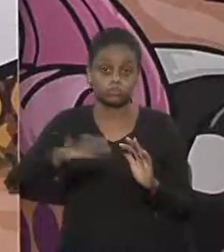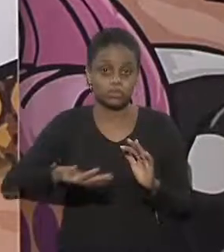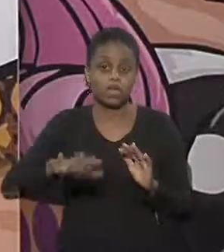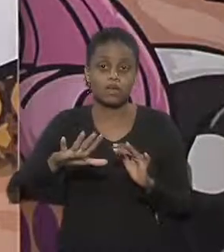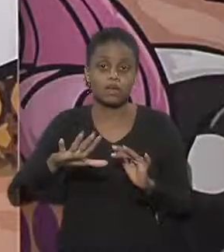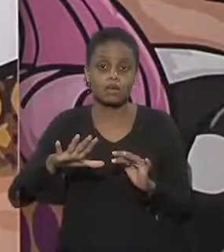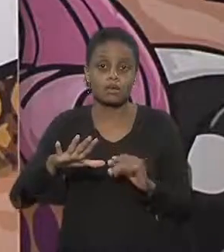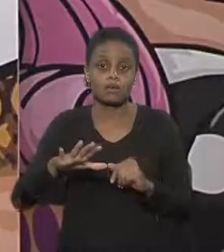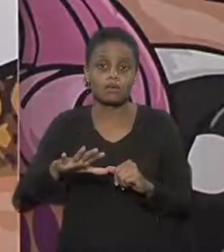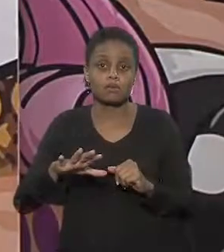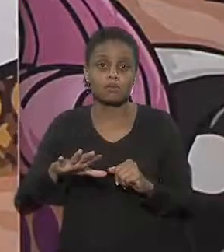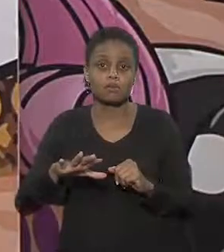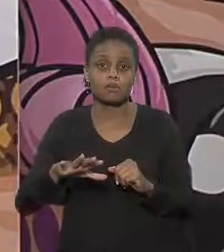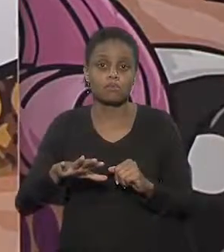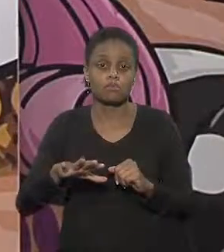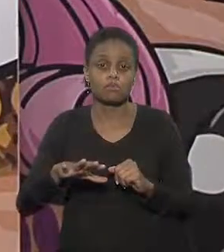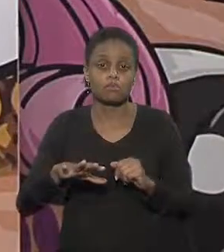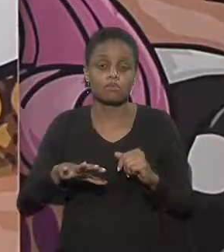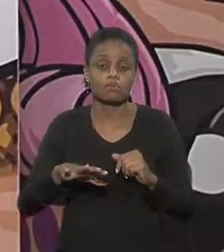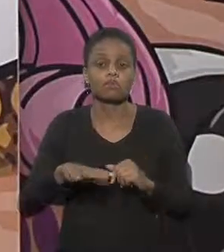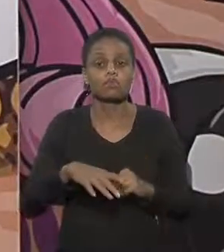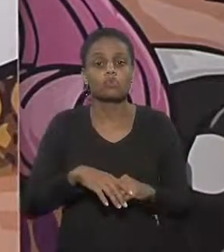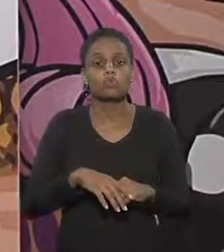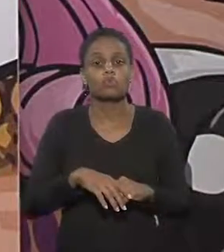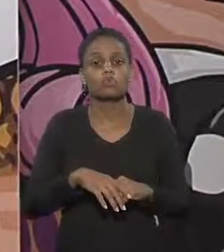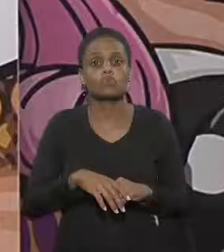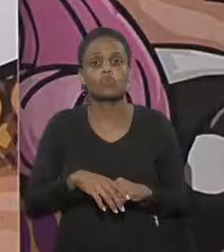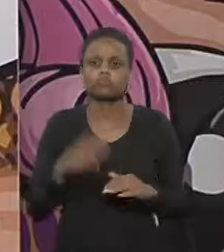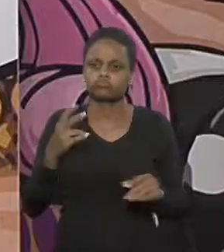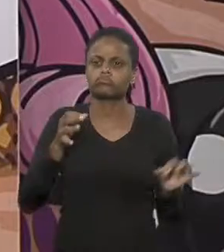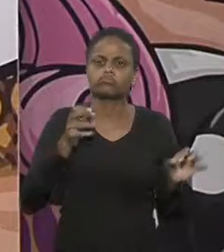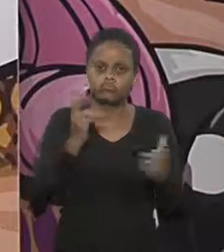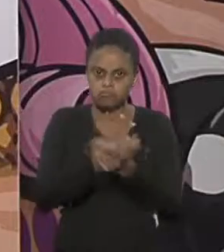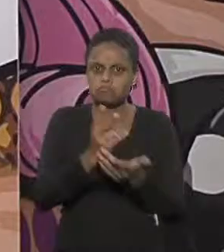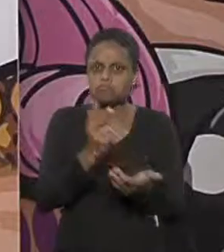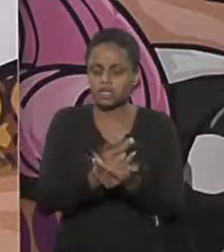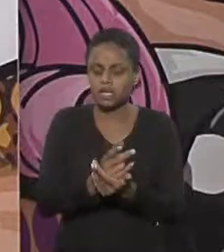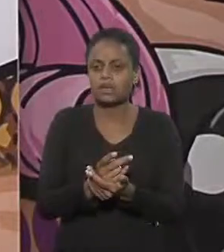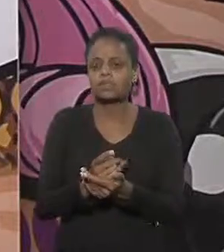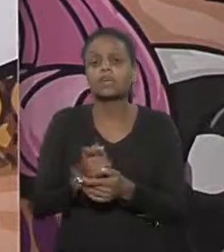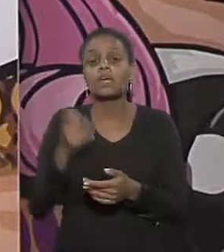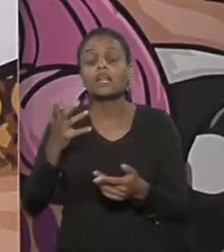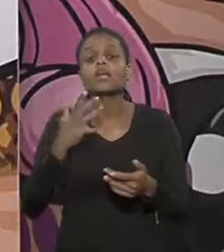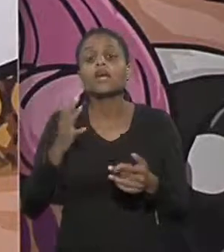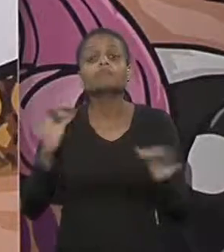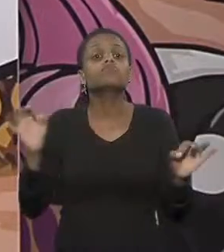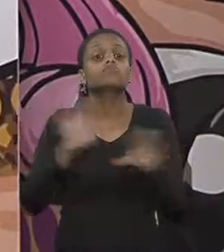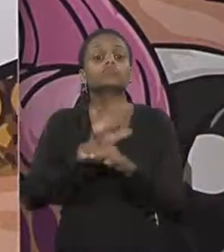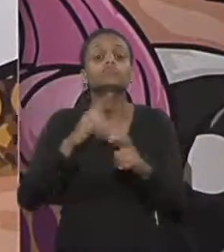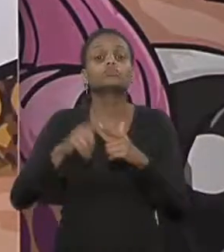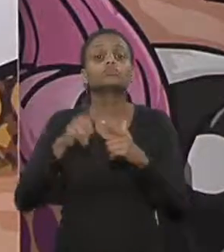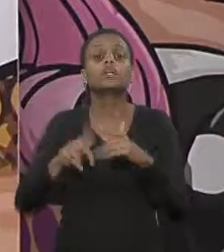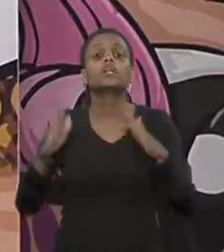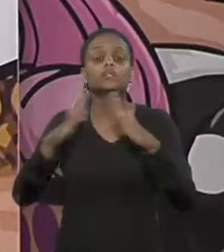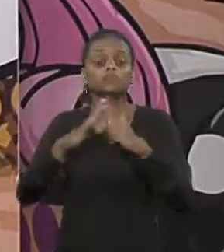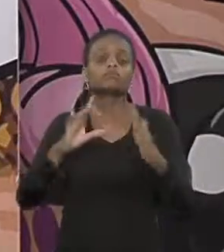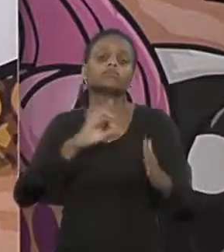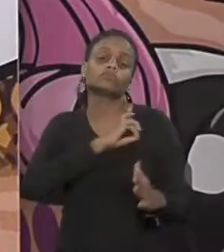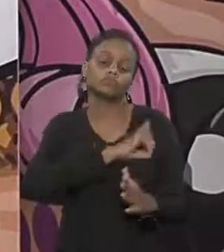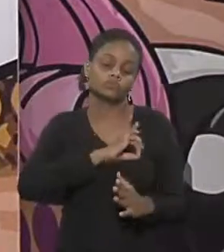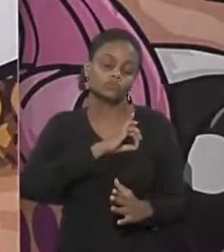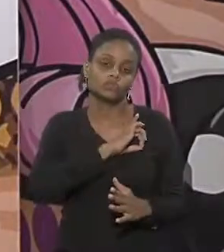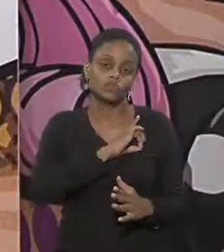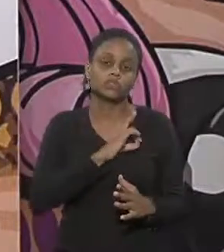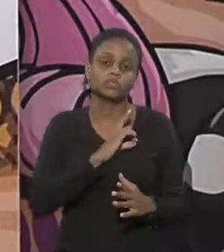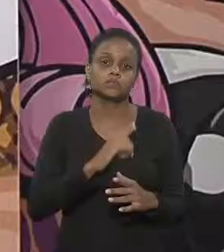regiões procurarem né, de forma mais efetiva, que é o que elas encontram, aquela solução, a uma